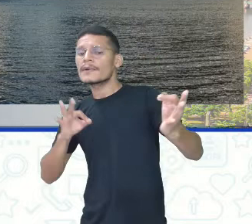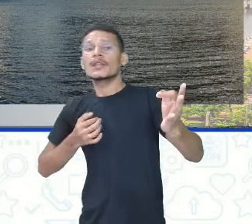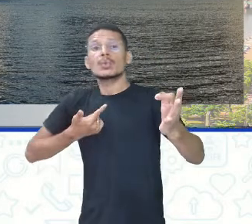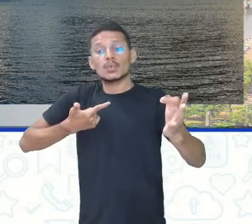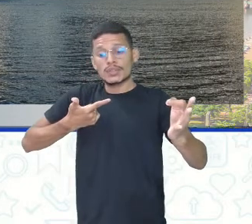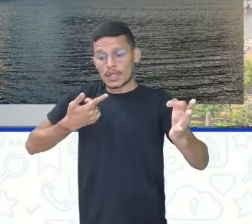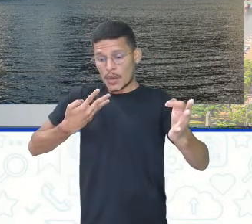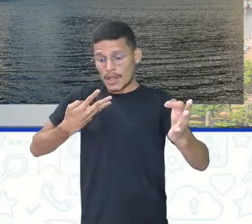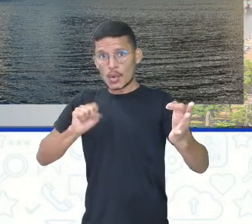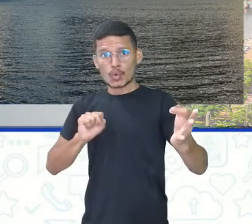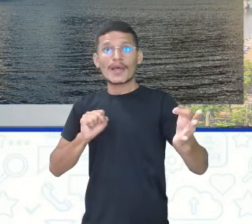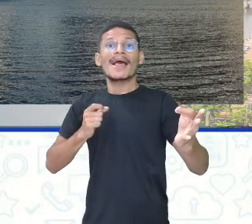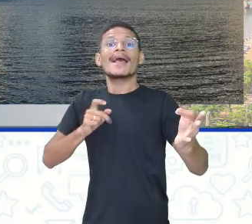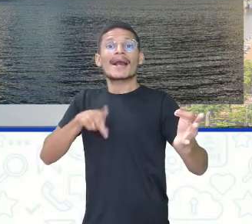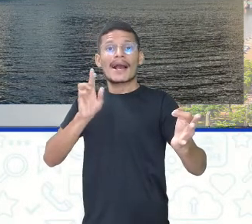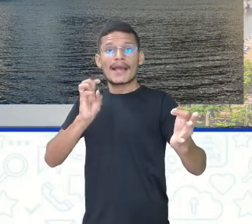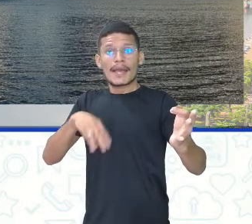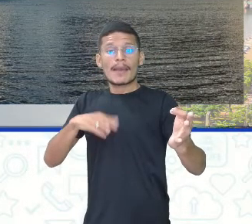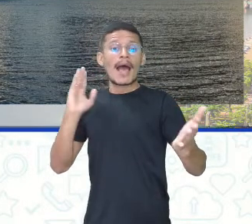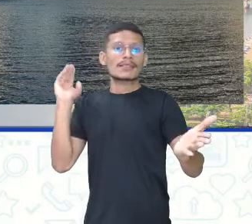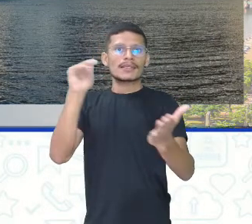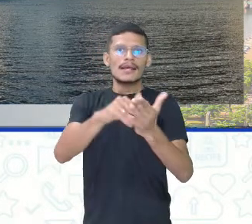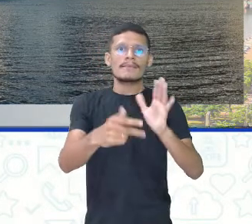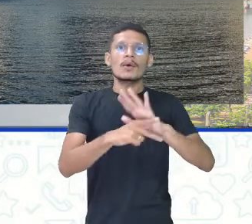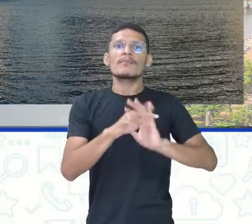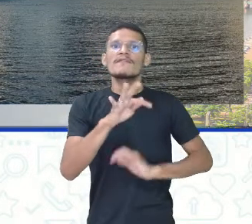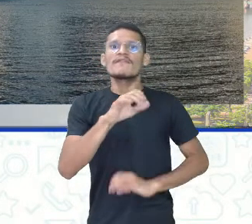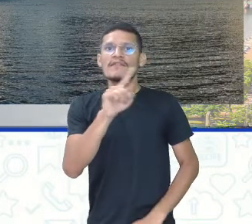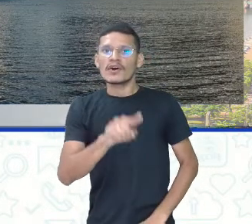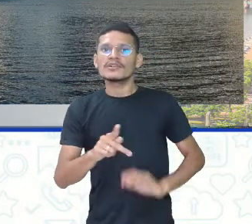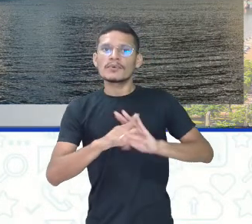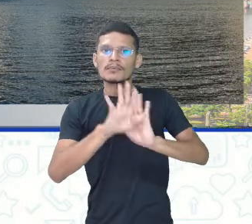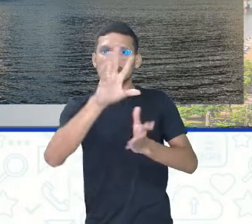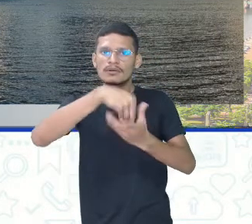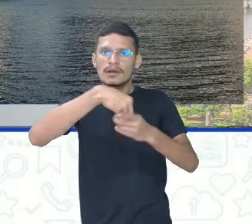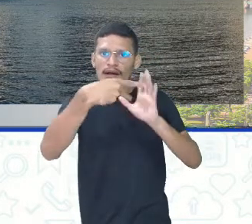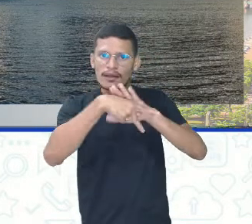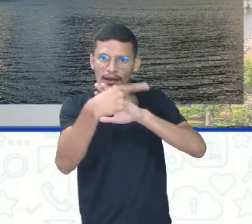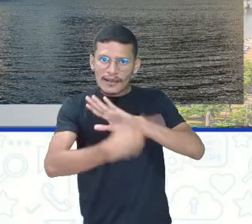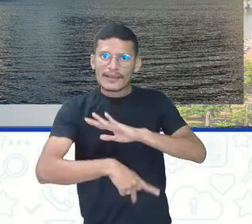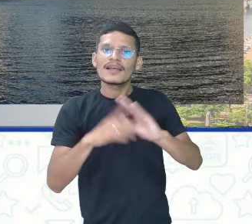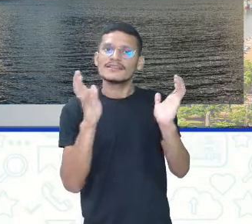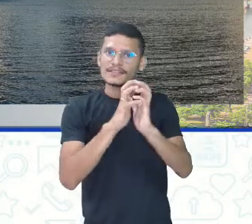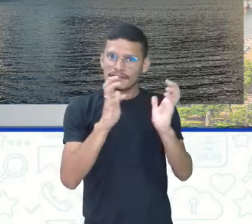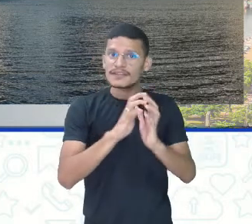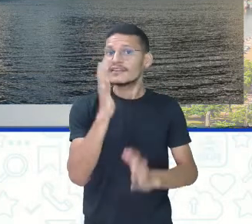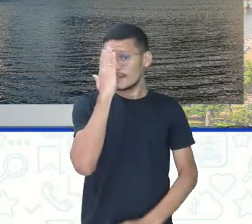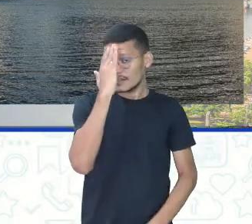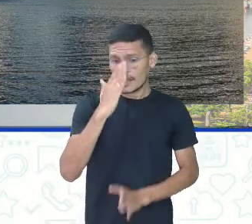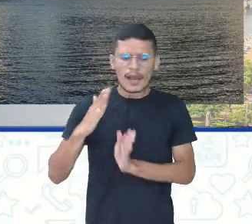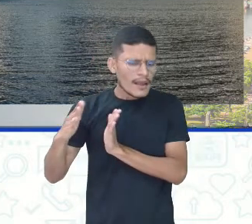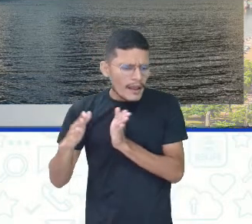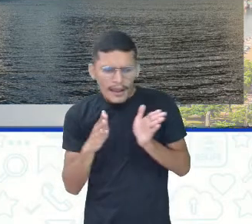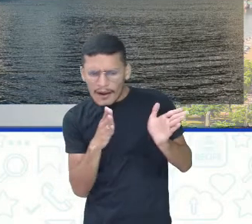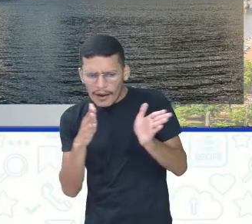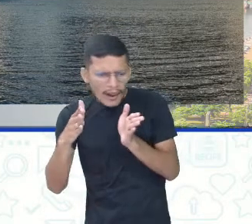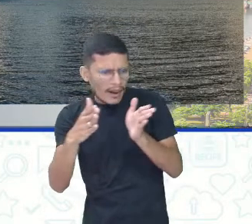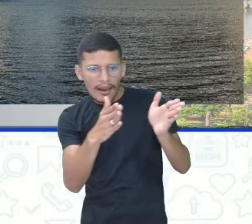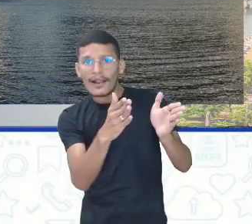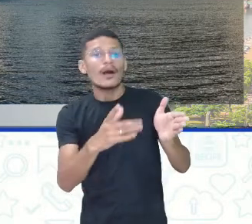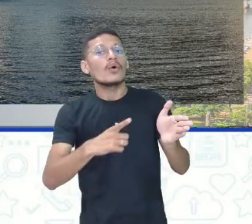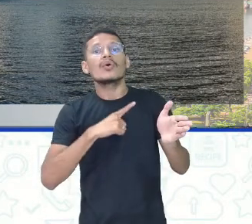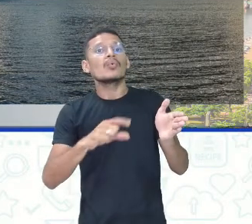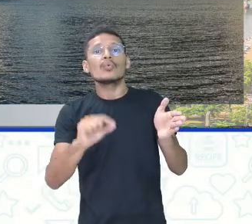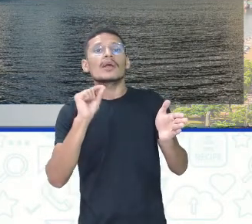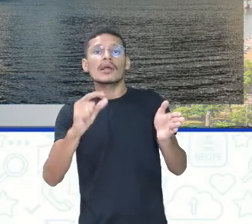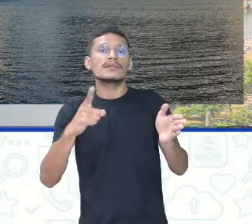248 quilômetros até chegar na sua foz, aqui no Recife, tá? E ao longo do seu caminho, né, ele